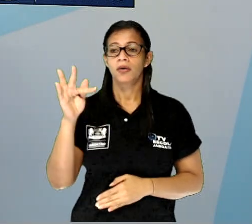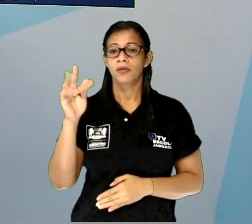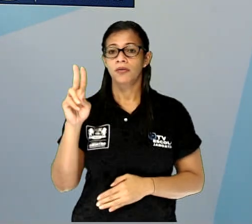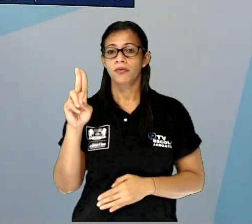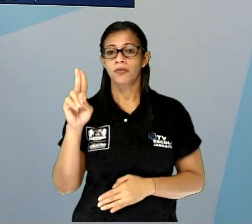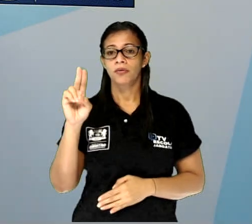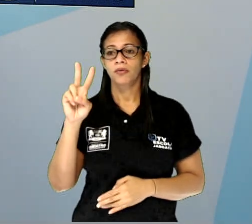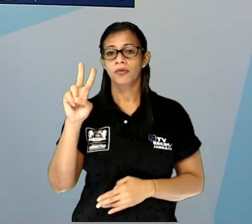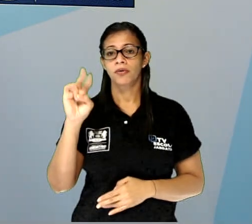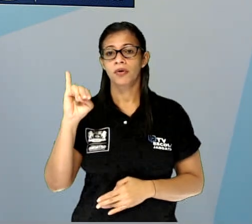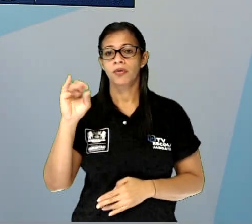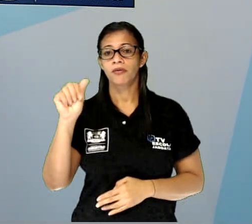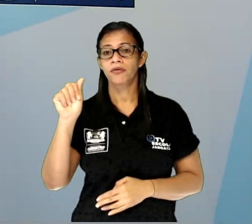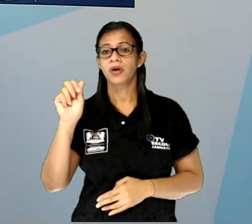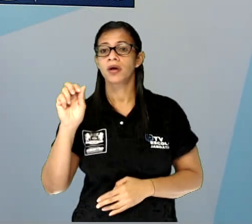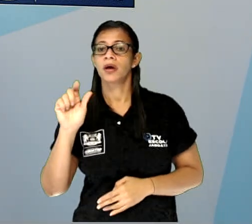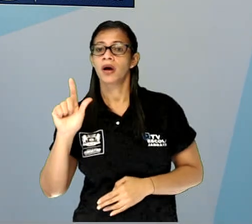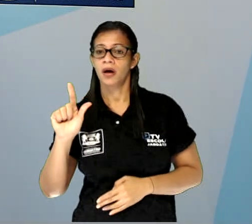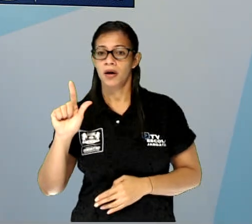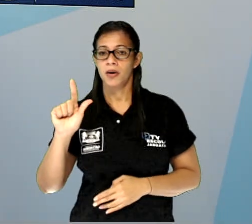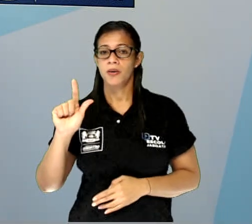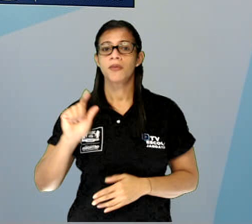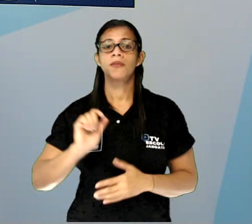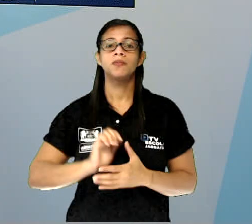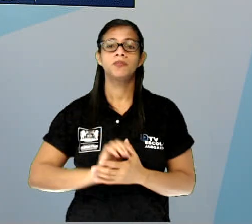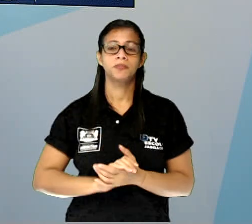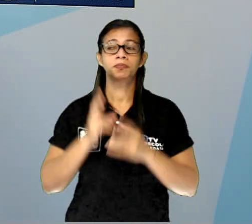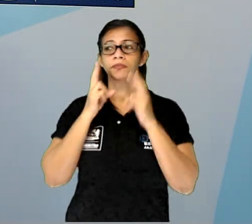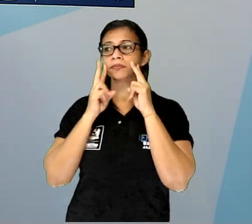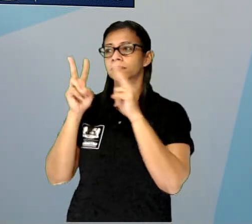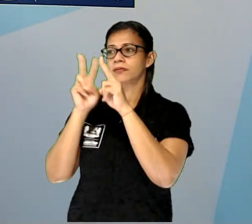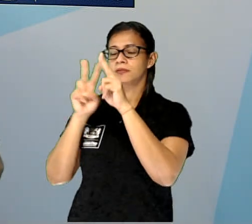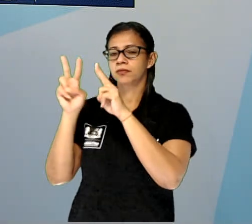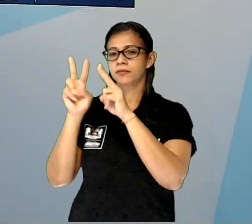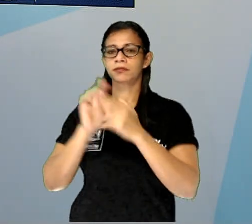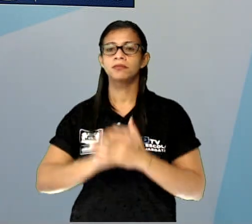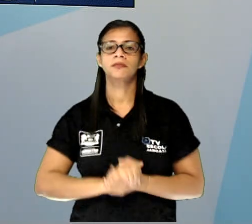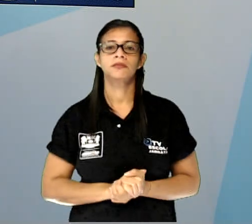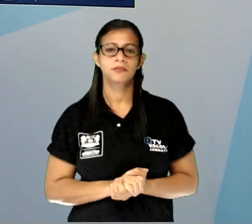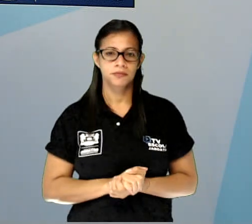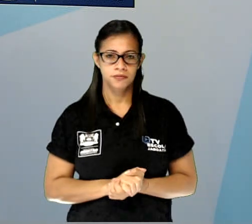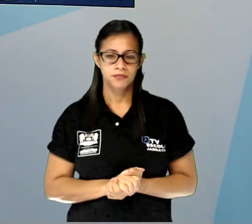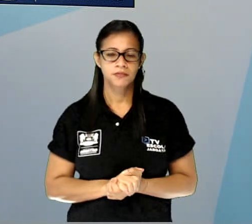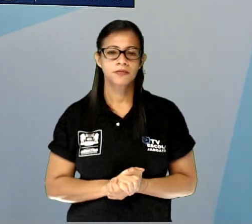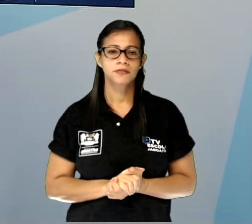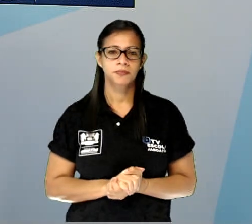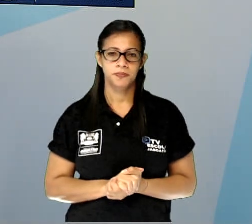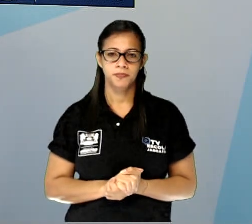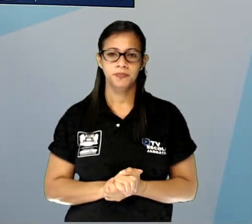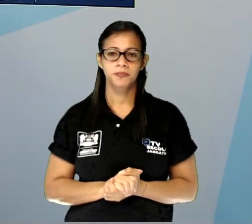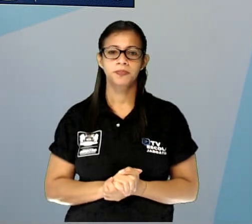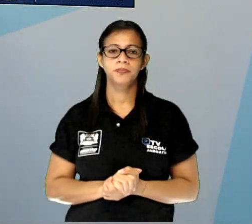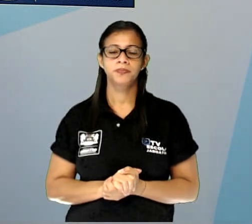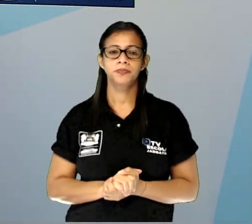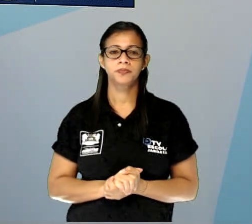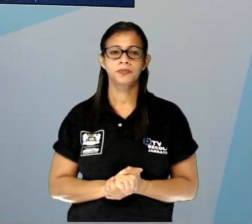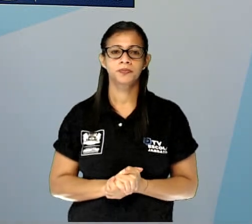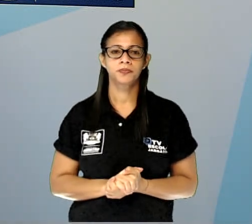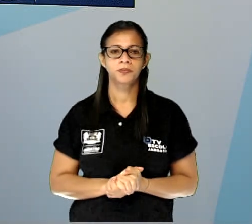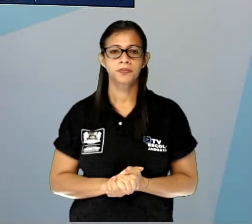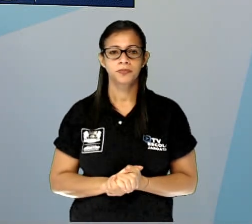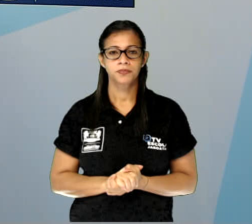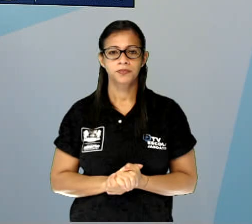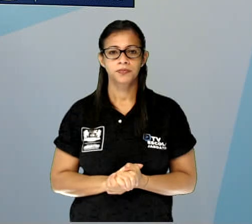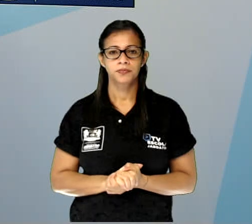elevações. Veja mais uma vez o planalto, é uma área elevada, acima de 300 metros. Veja mais uma vez